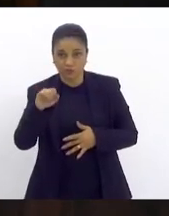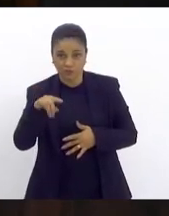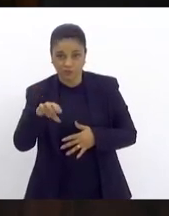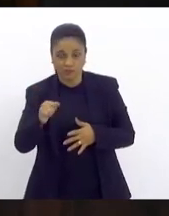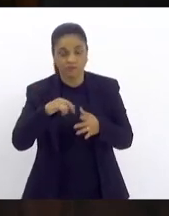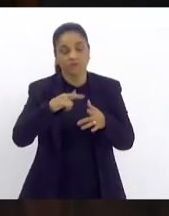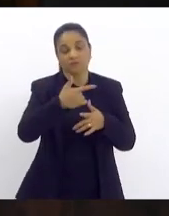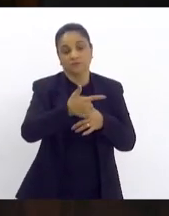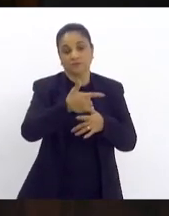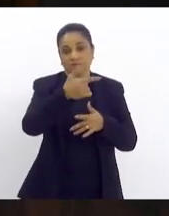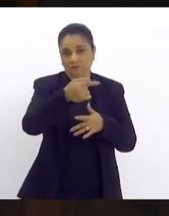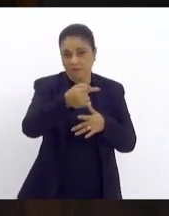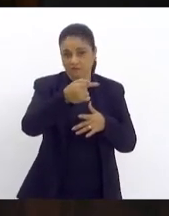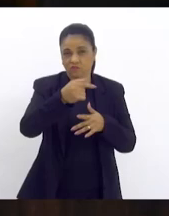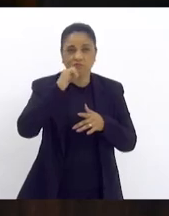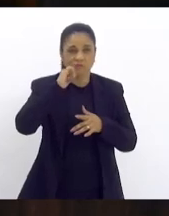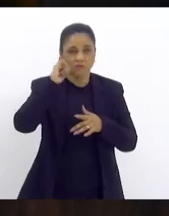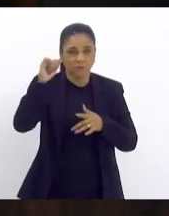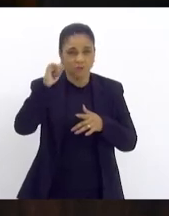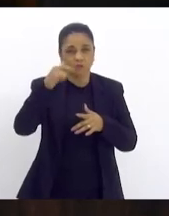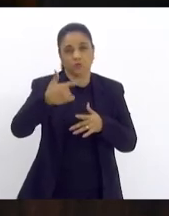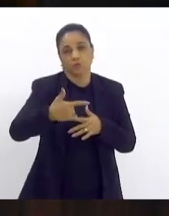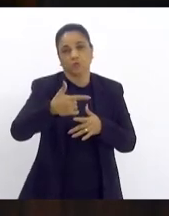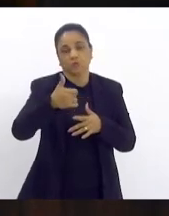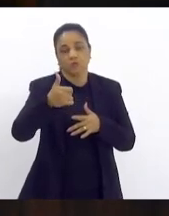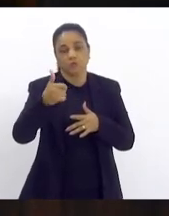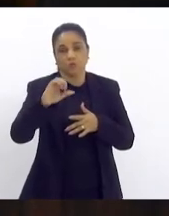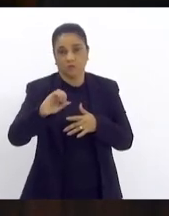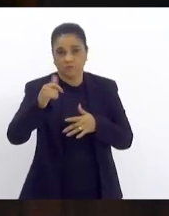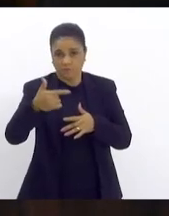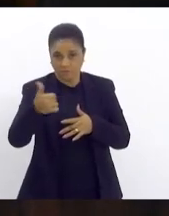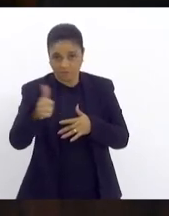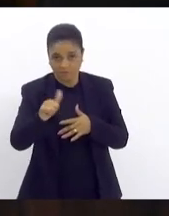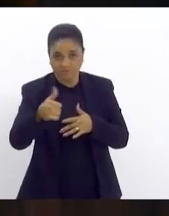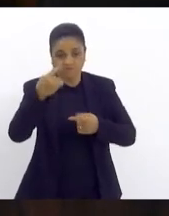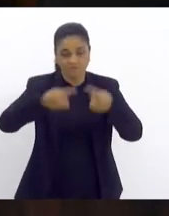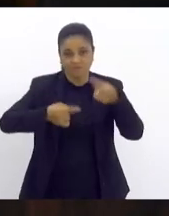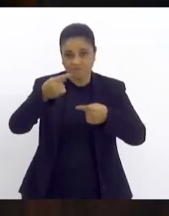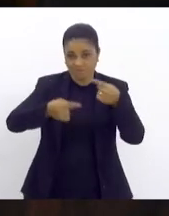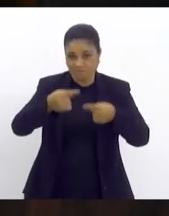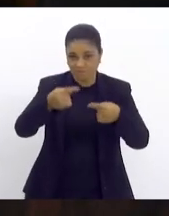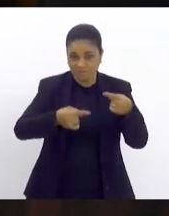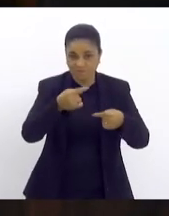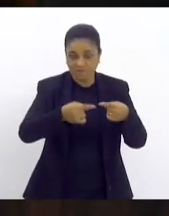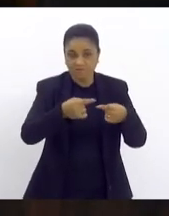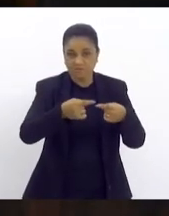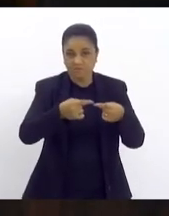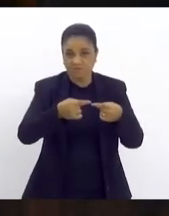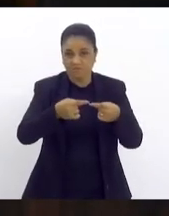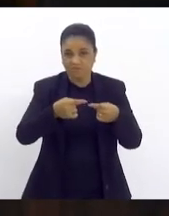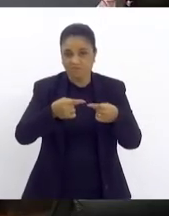2021 2011 em discussão para discutir